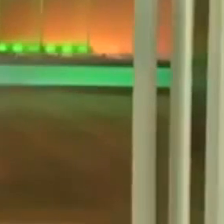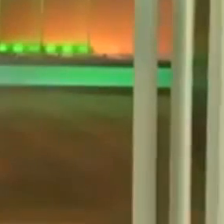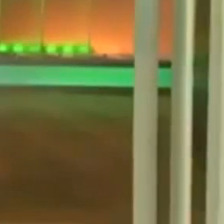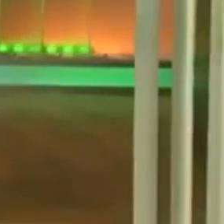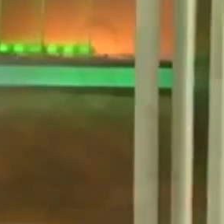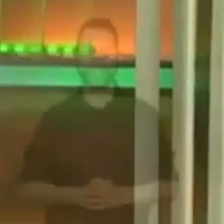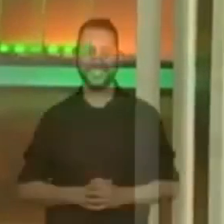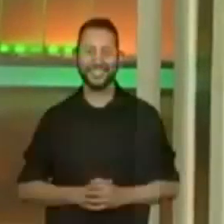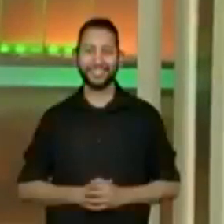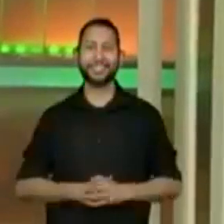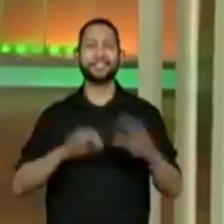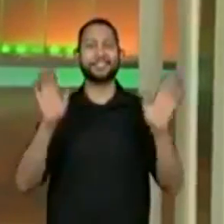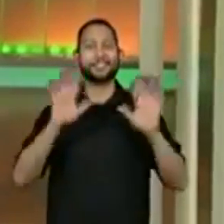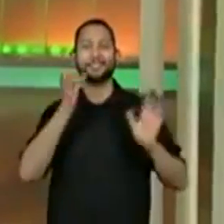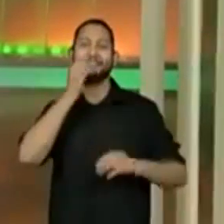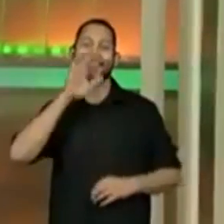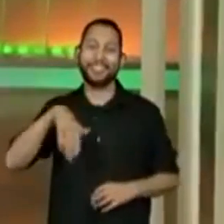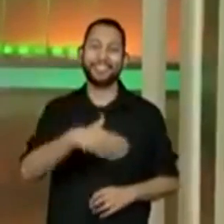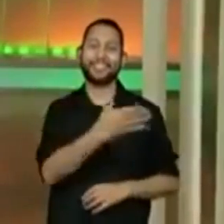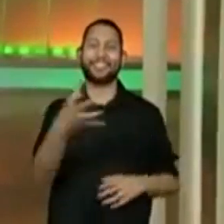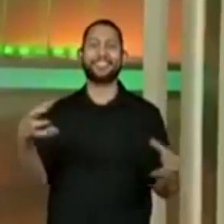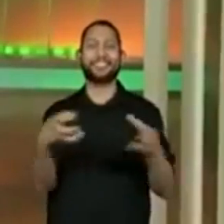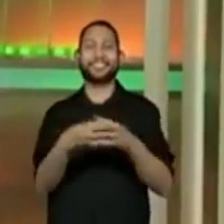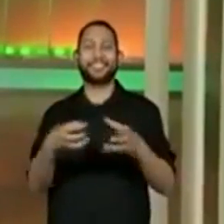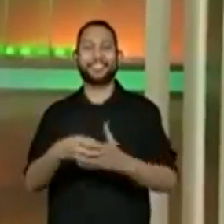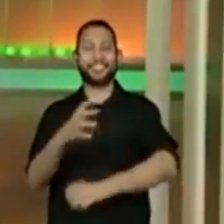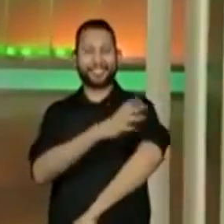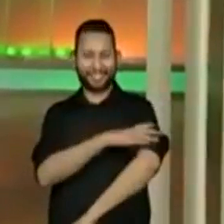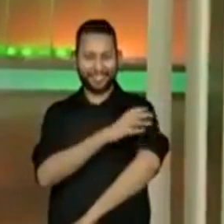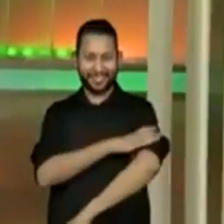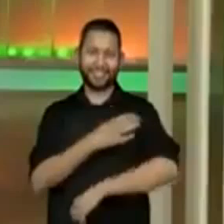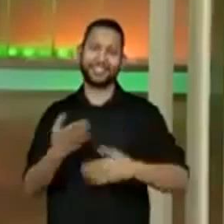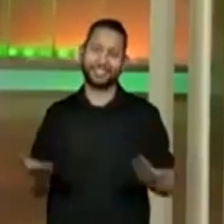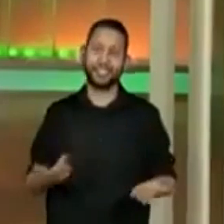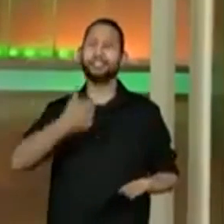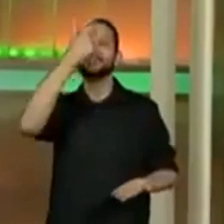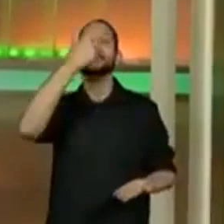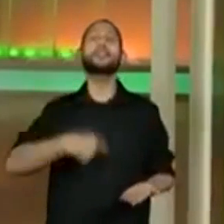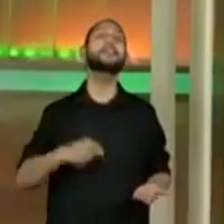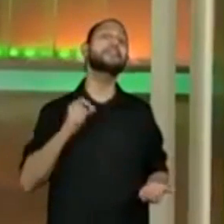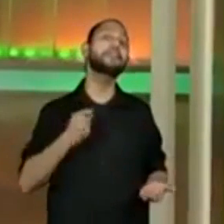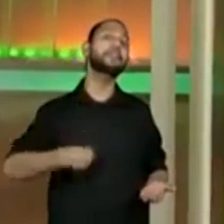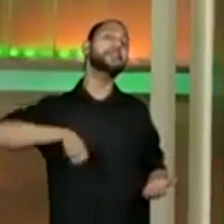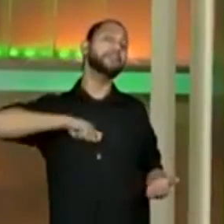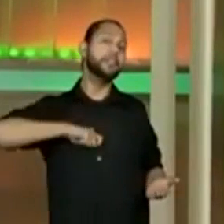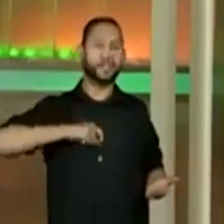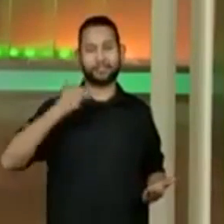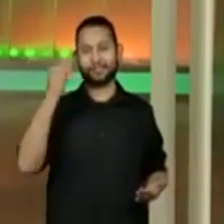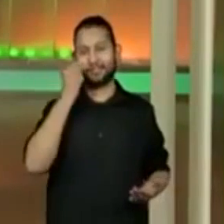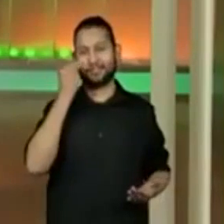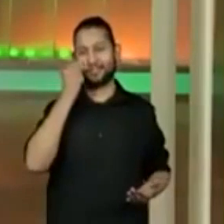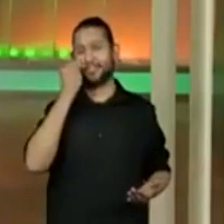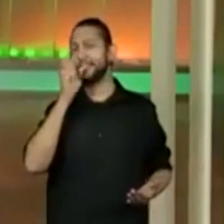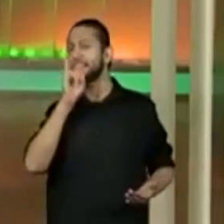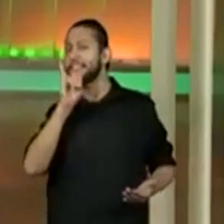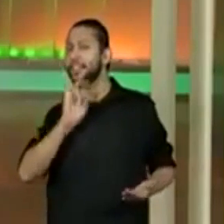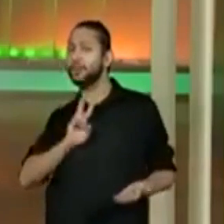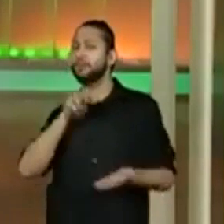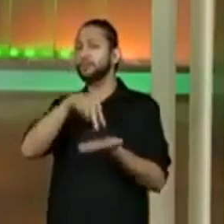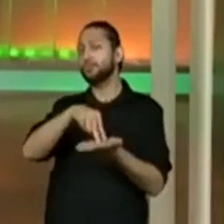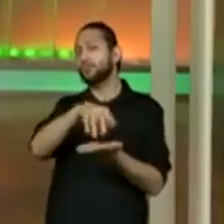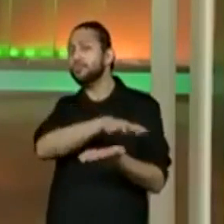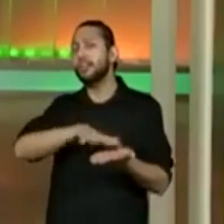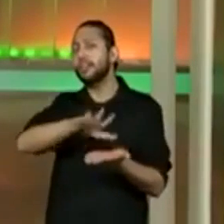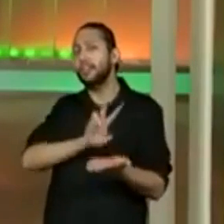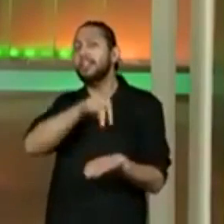Boa tarde, galerinha do quarto ano! Aqui quem fala é a professora Aline Gaki. E vocês já